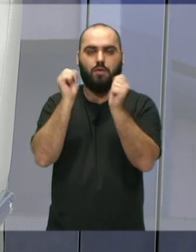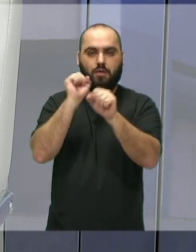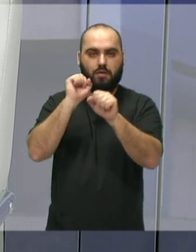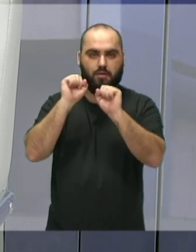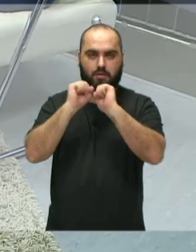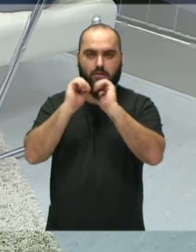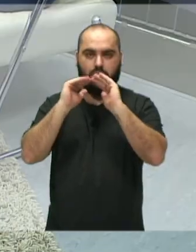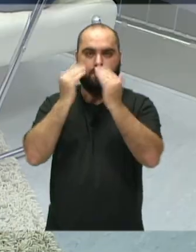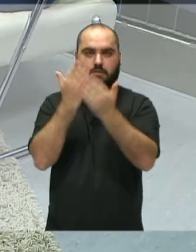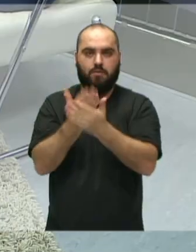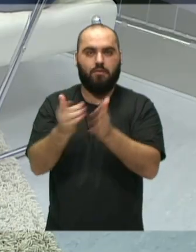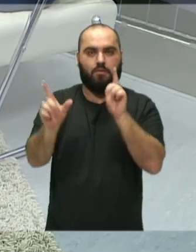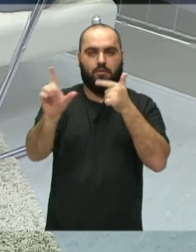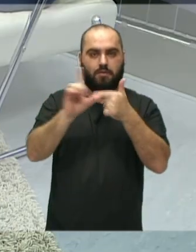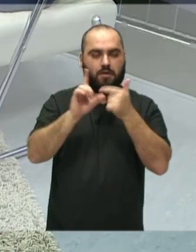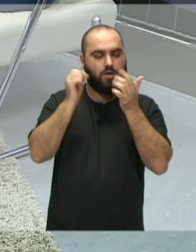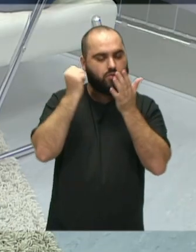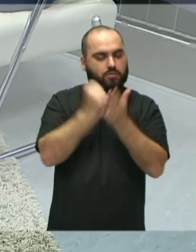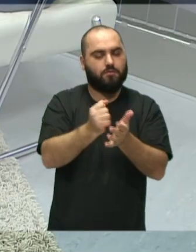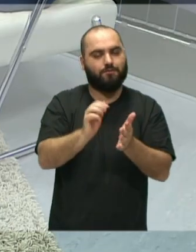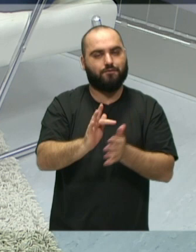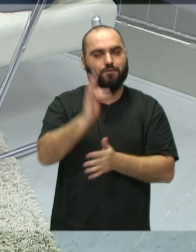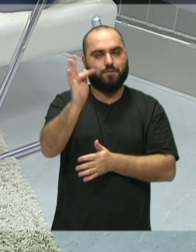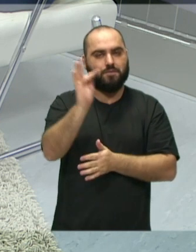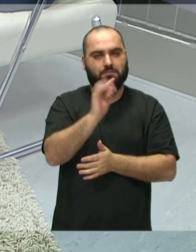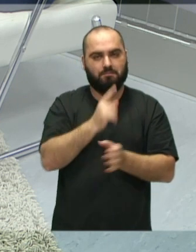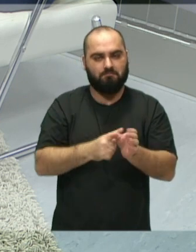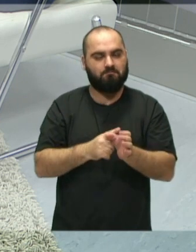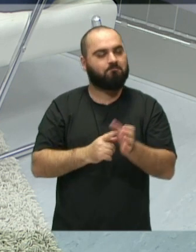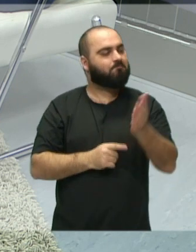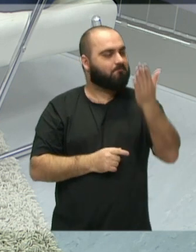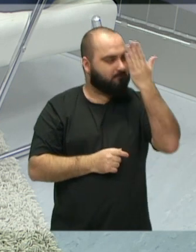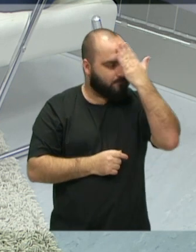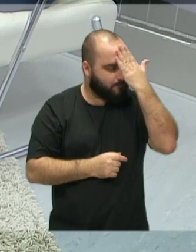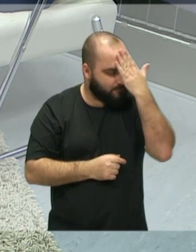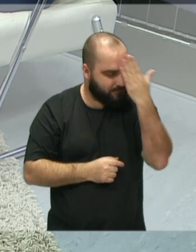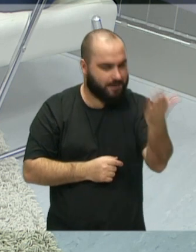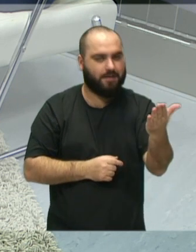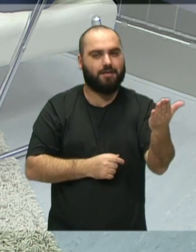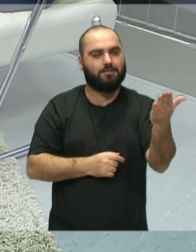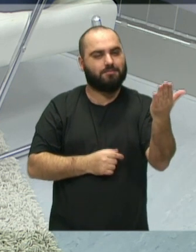da nossa cidade. Vereadora, obrigado por aceitar o convite e participar